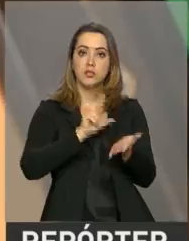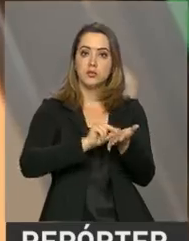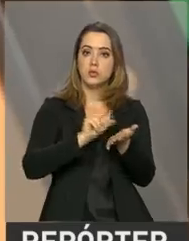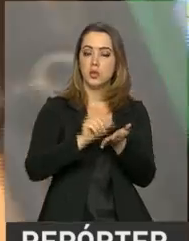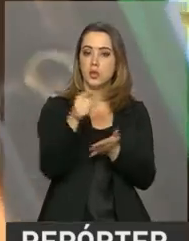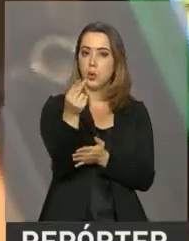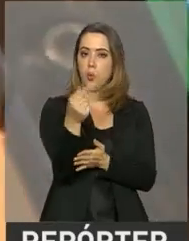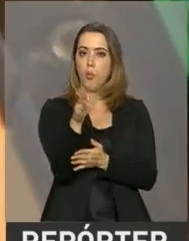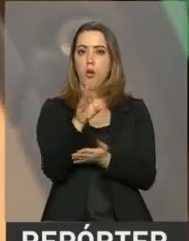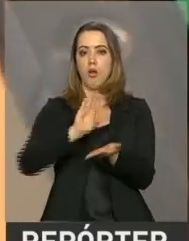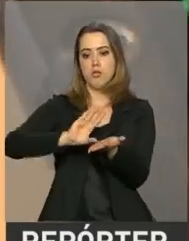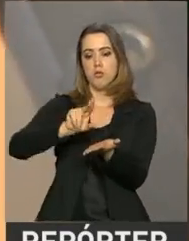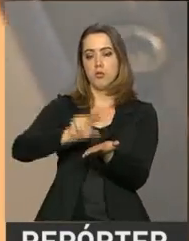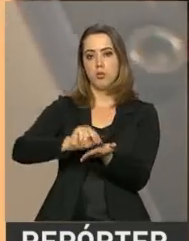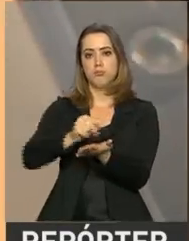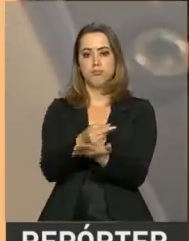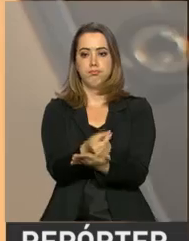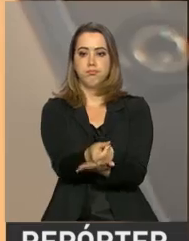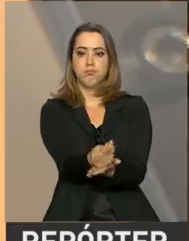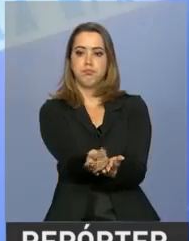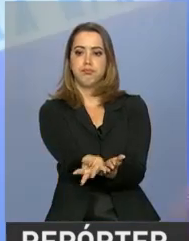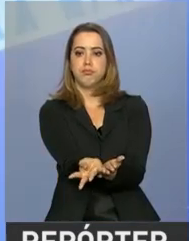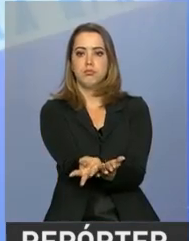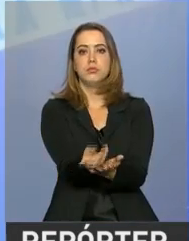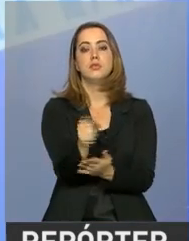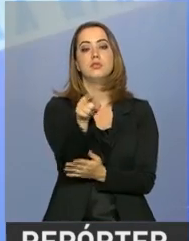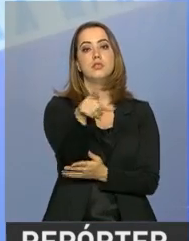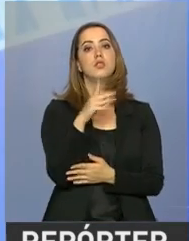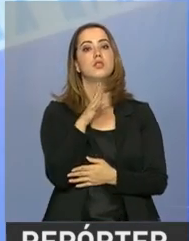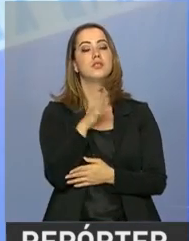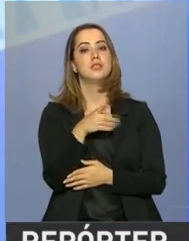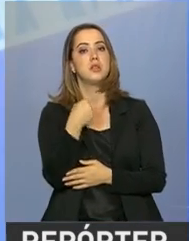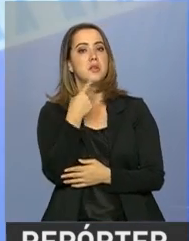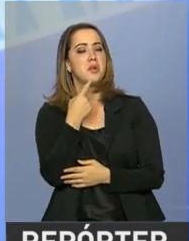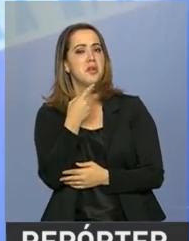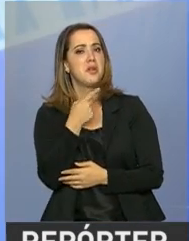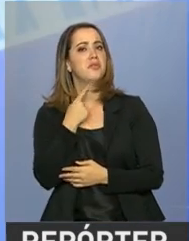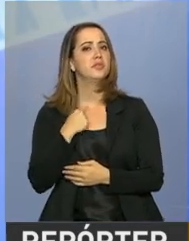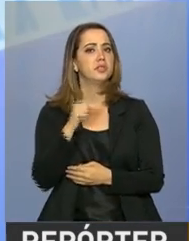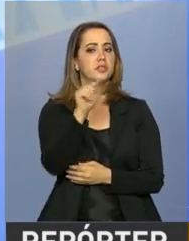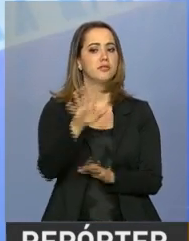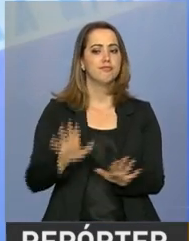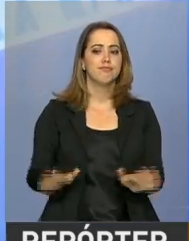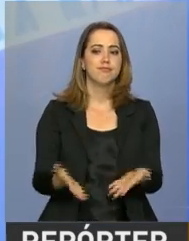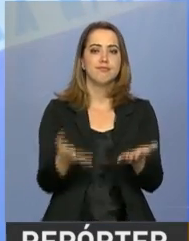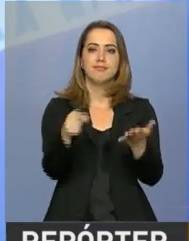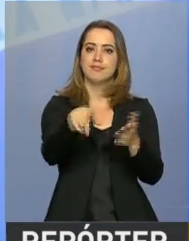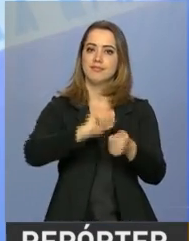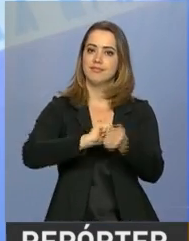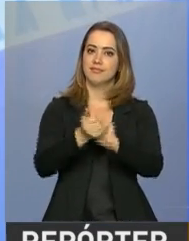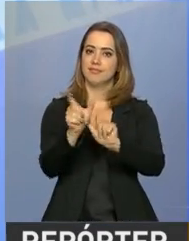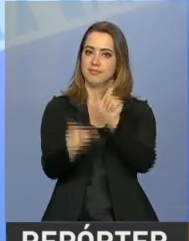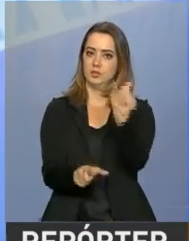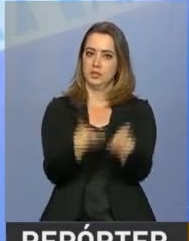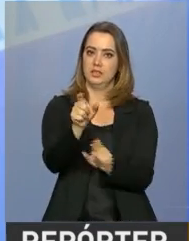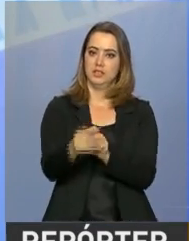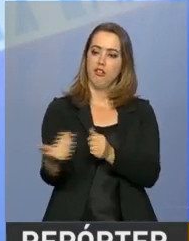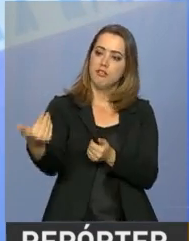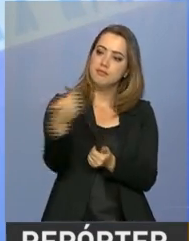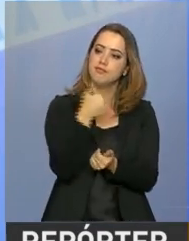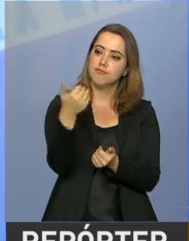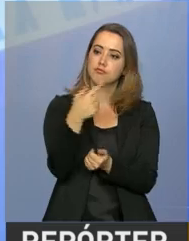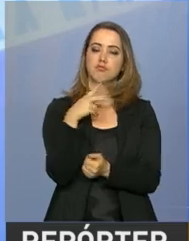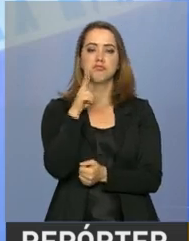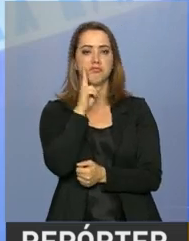cartas que conquistou o mundo na década de 80. A intenção do jogo é promover os atletas e trazer o público para o mundo